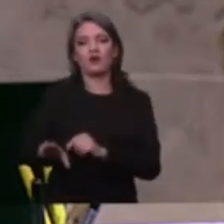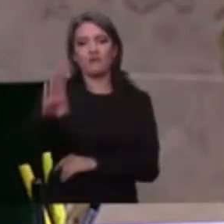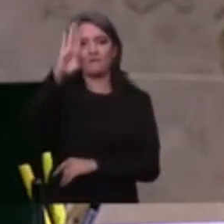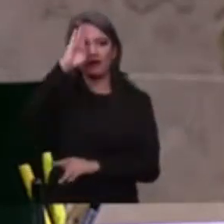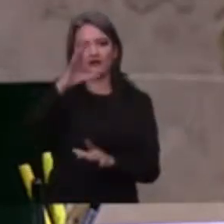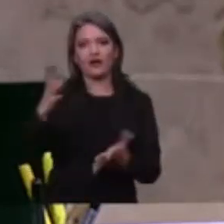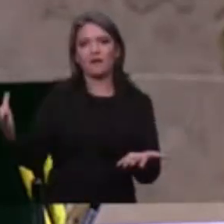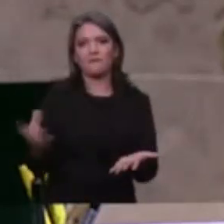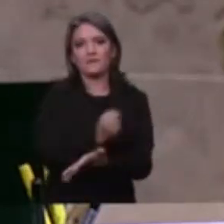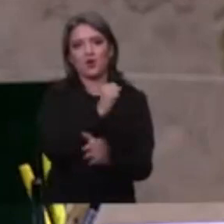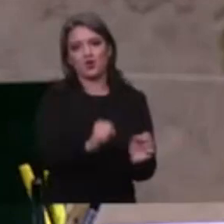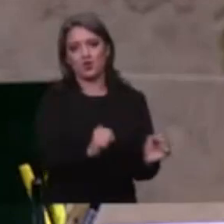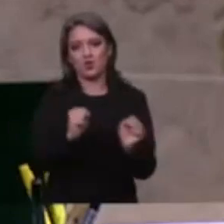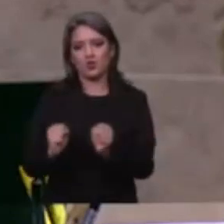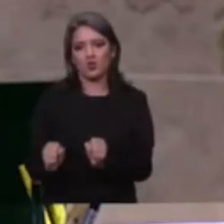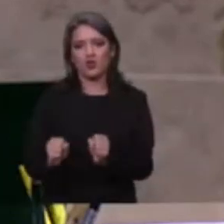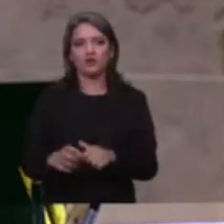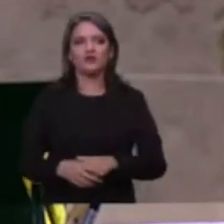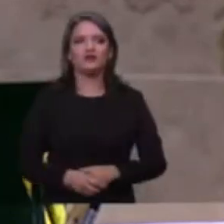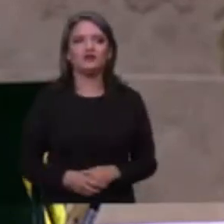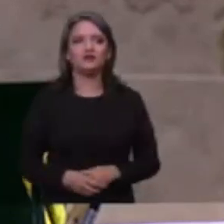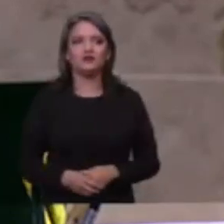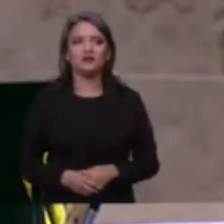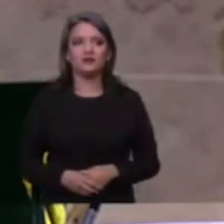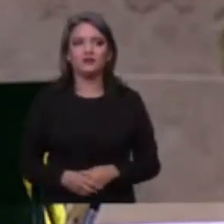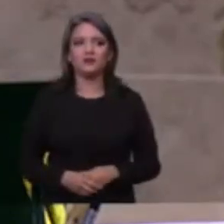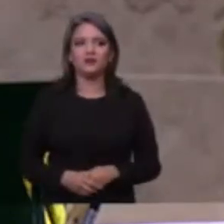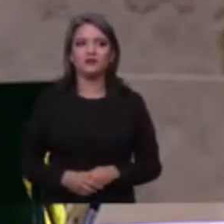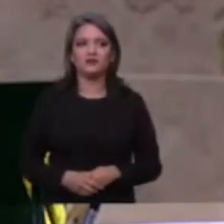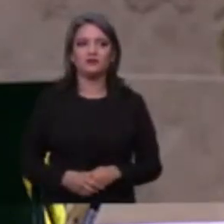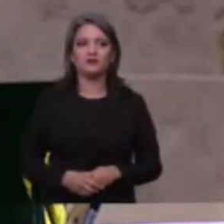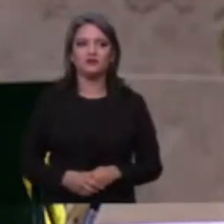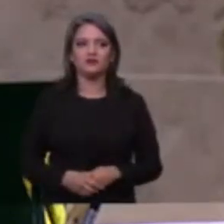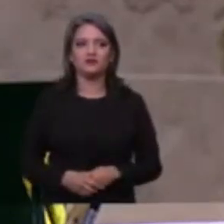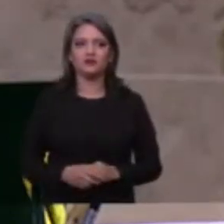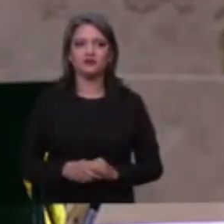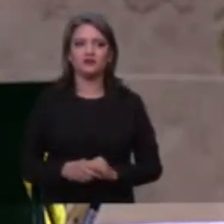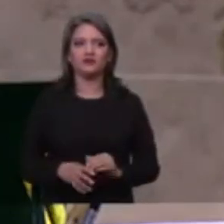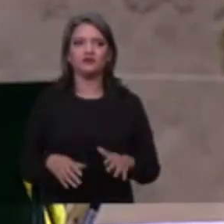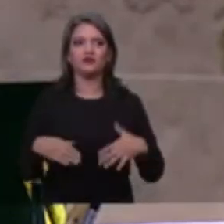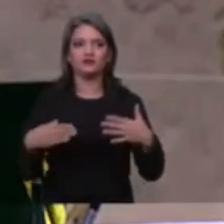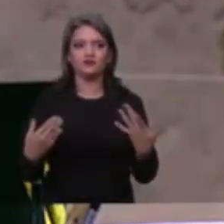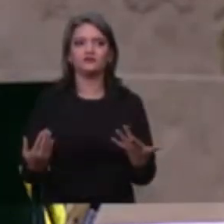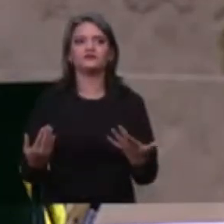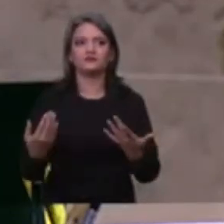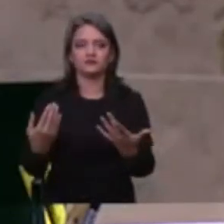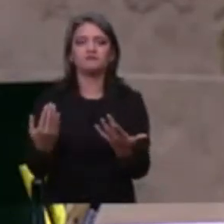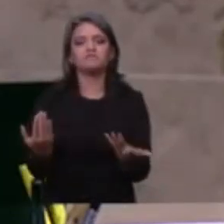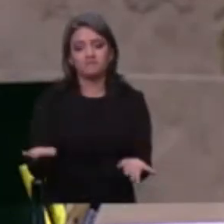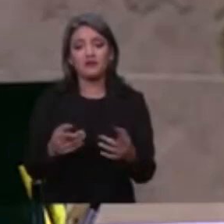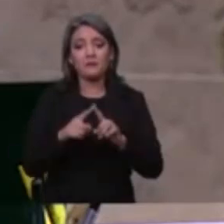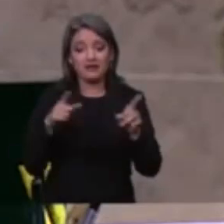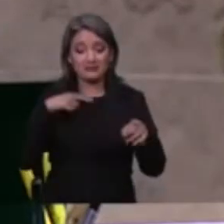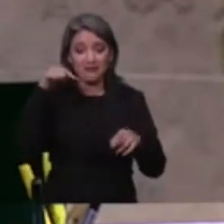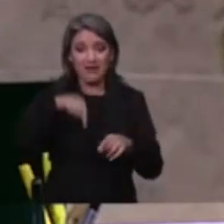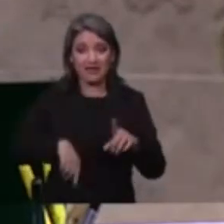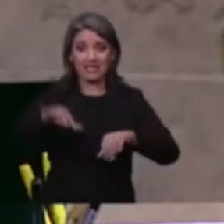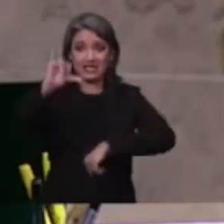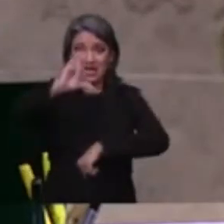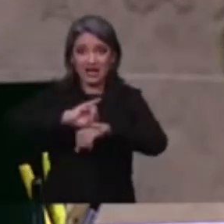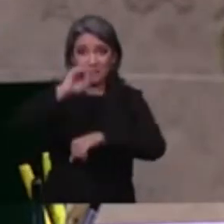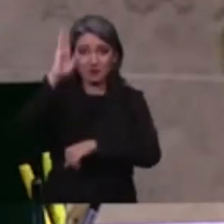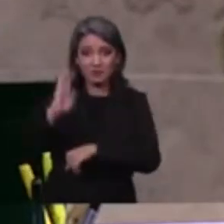militar. Já na capital federal, unindo-se de forma subjetiva e